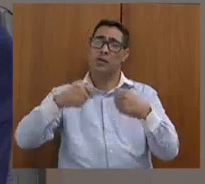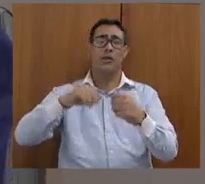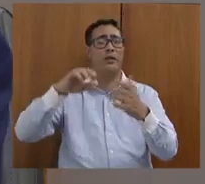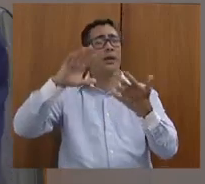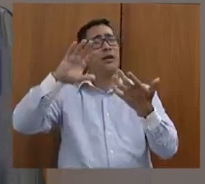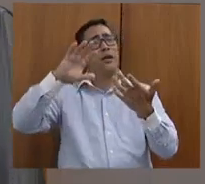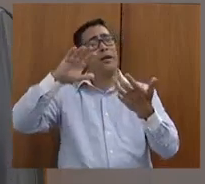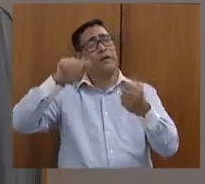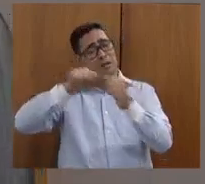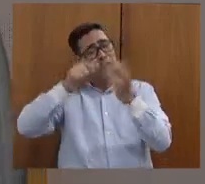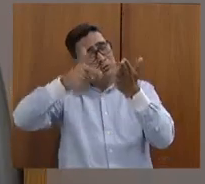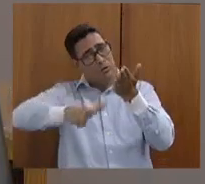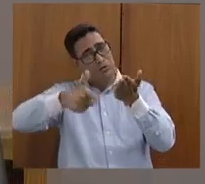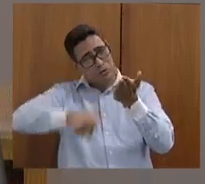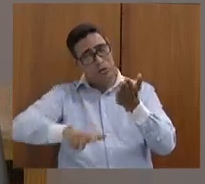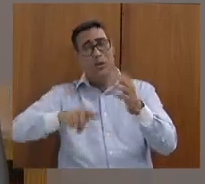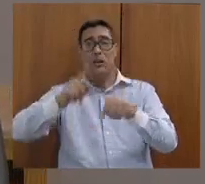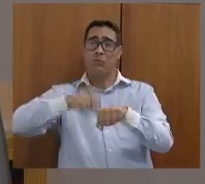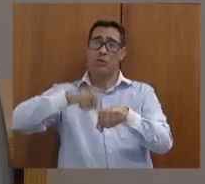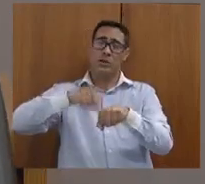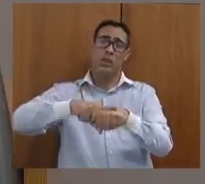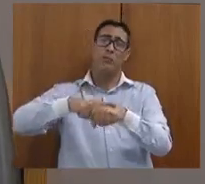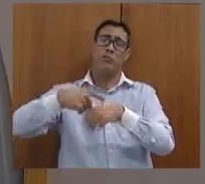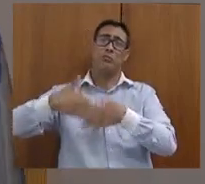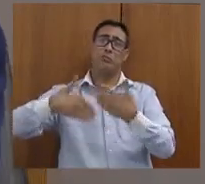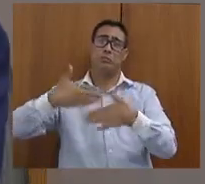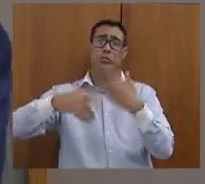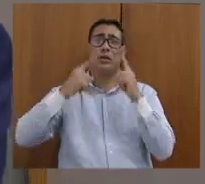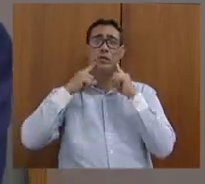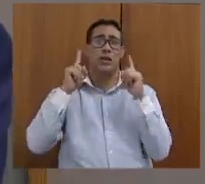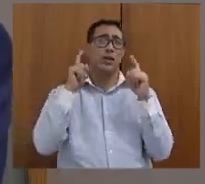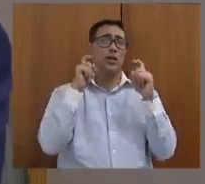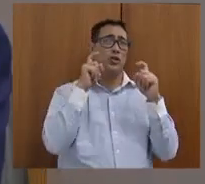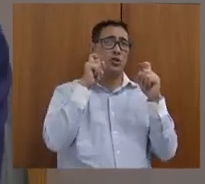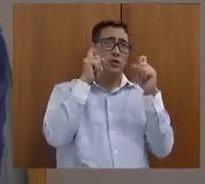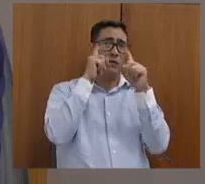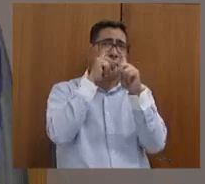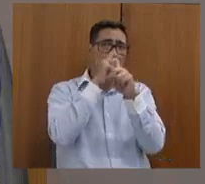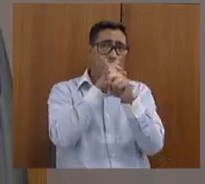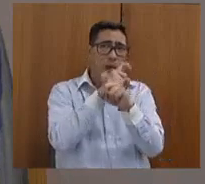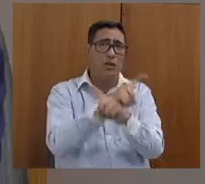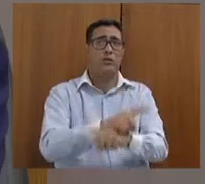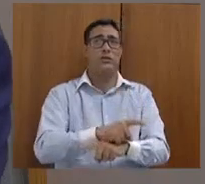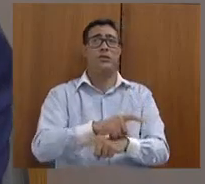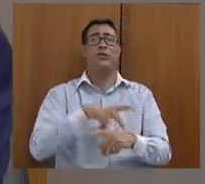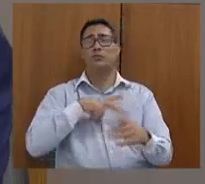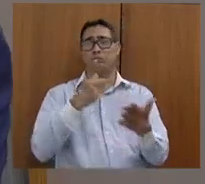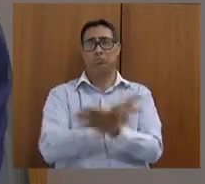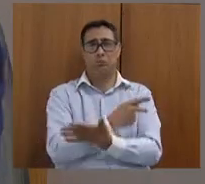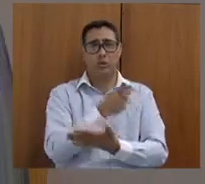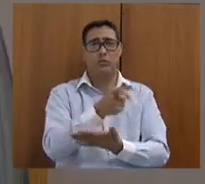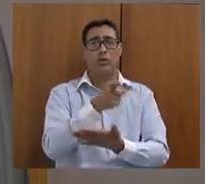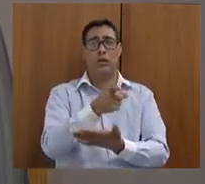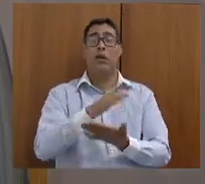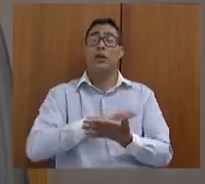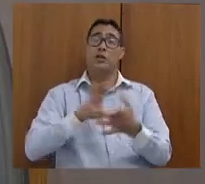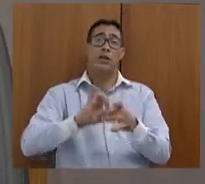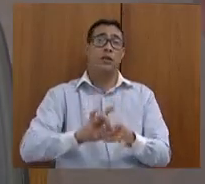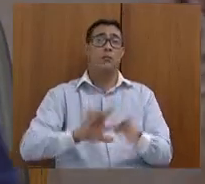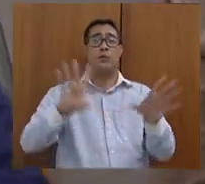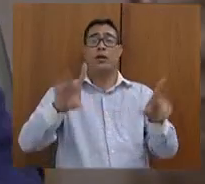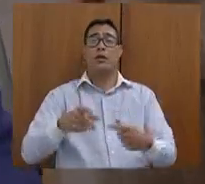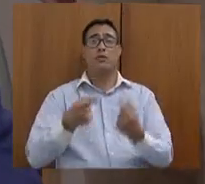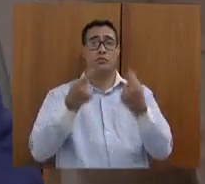processo todo e depois que passa muito tempo ainda nós temos aquela dificuldade que isso acontece O que que a gente libera o dinheiro